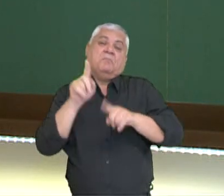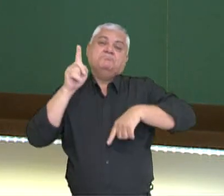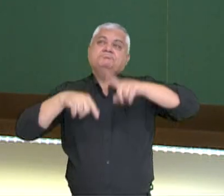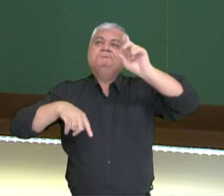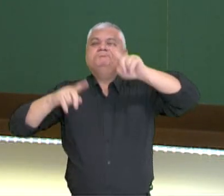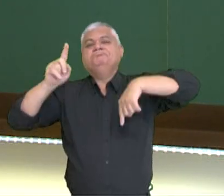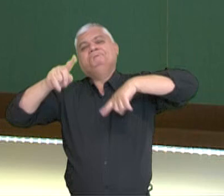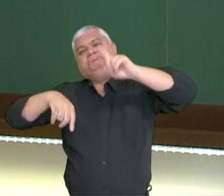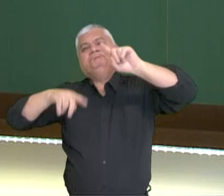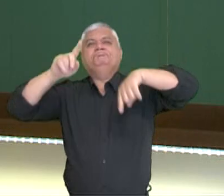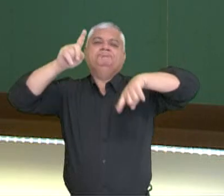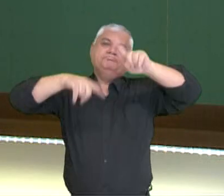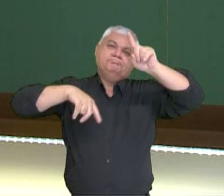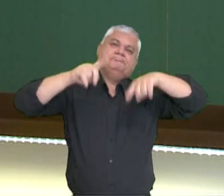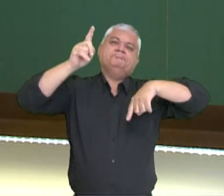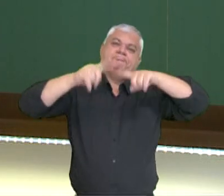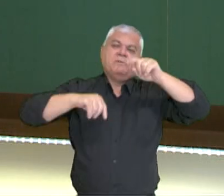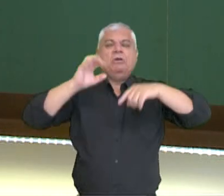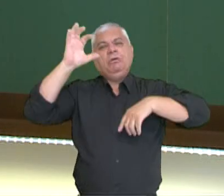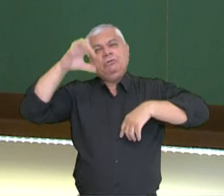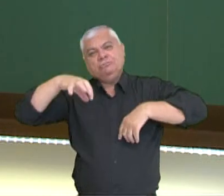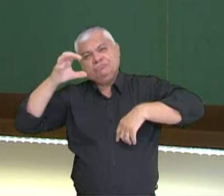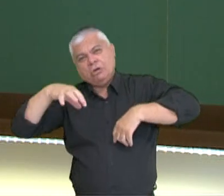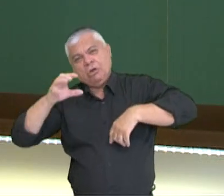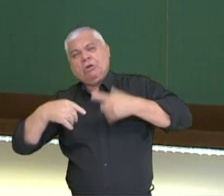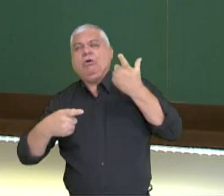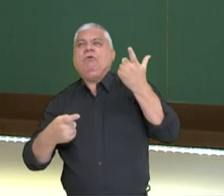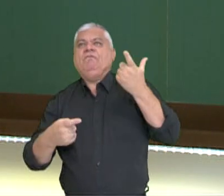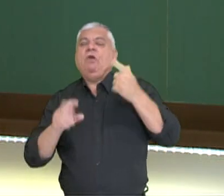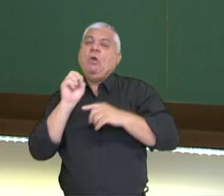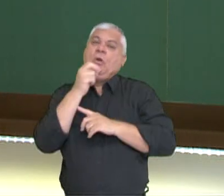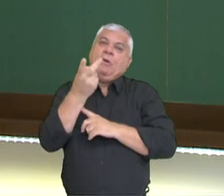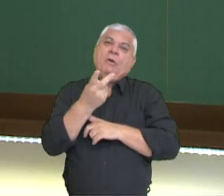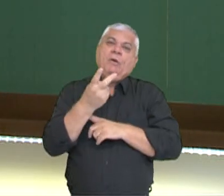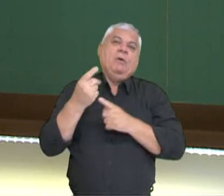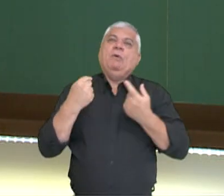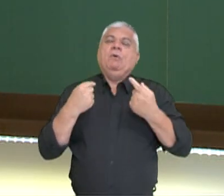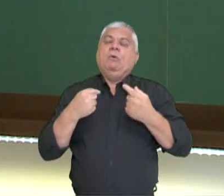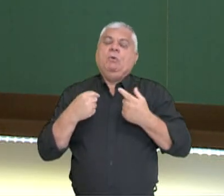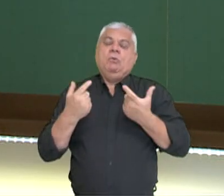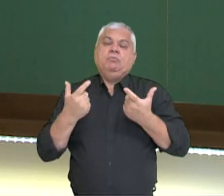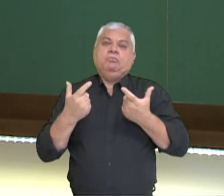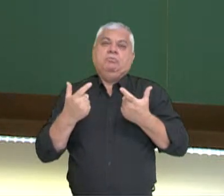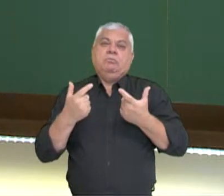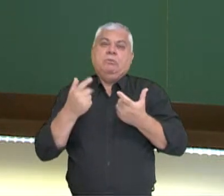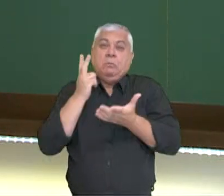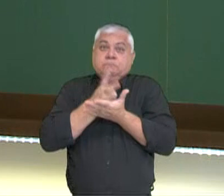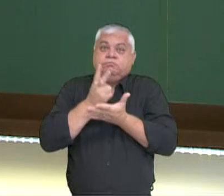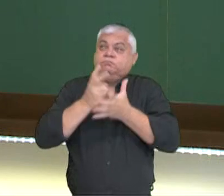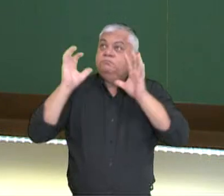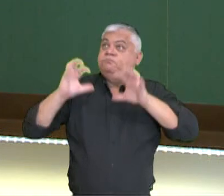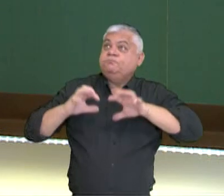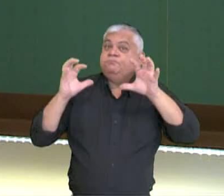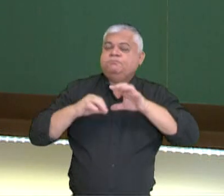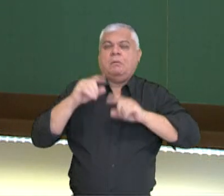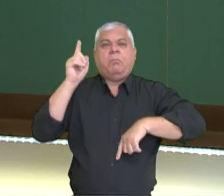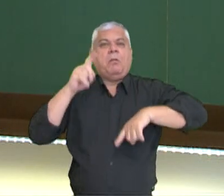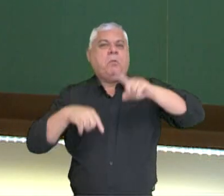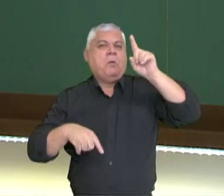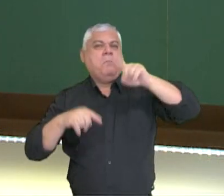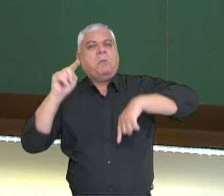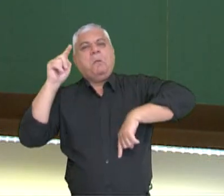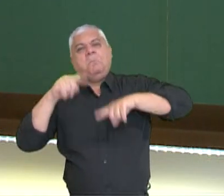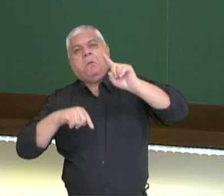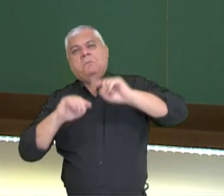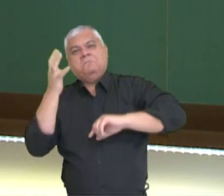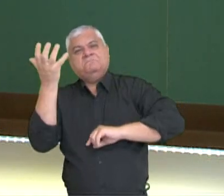não é bem distribuída ao longo do ano, chove o ano todo, ou tem um período que chove bastante. Na verdade, ela é bem irregular e numa